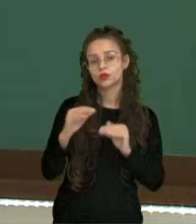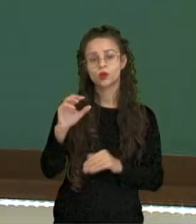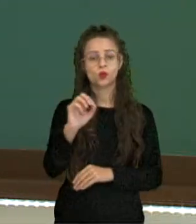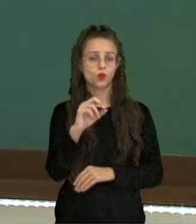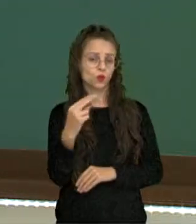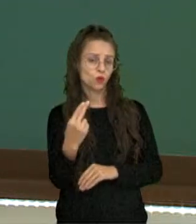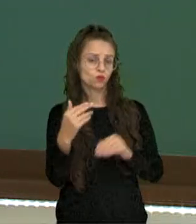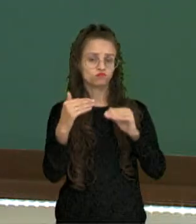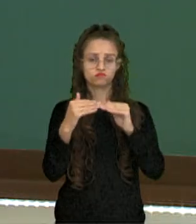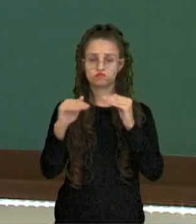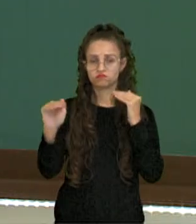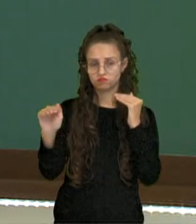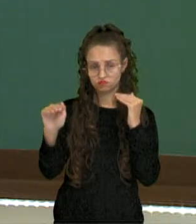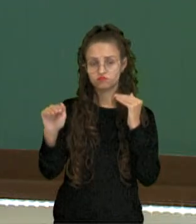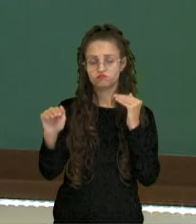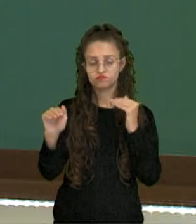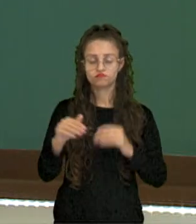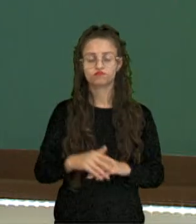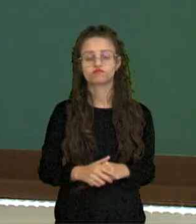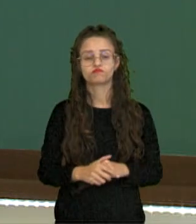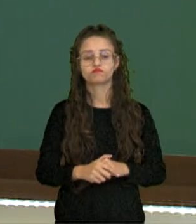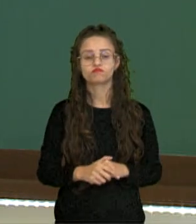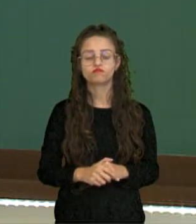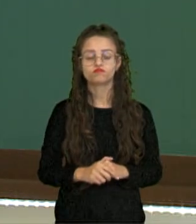refutando a informação inicial.